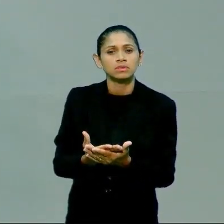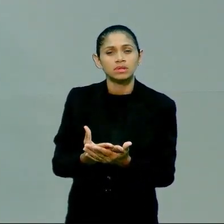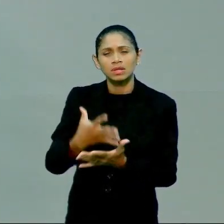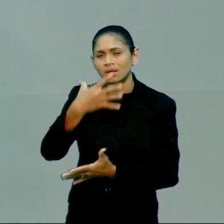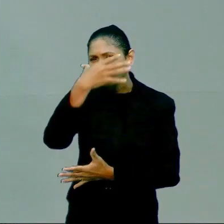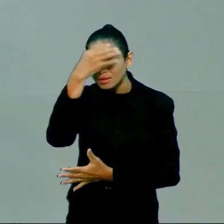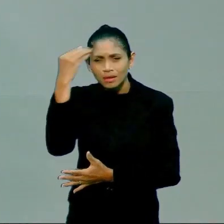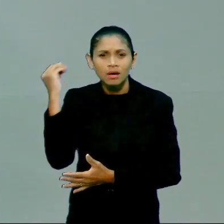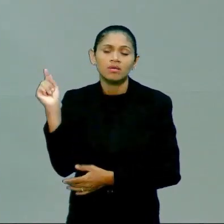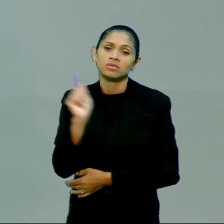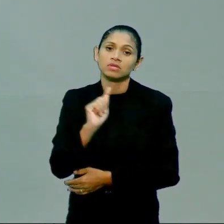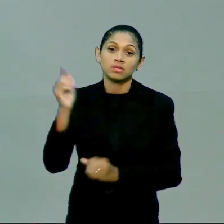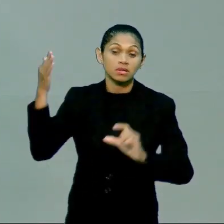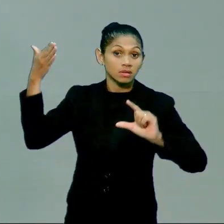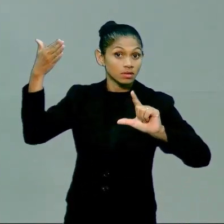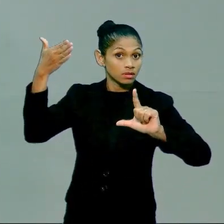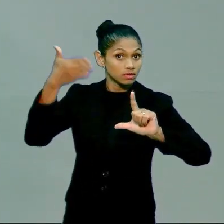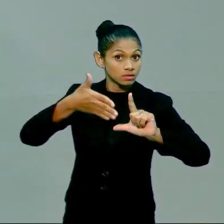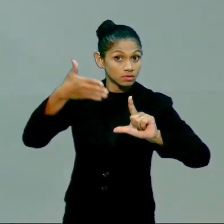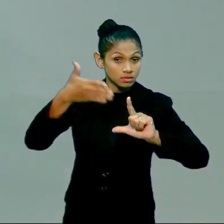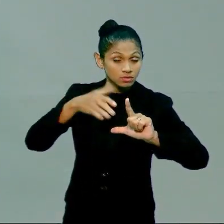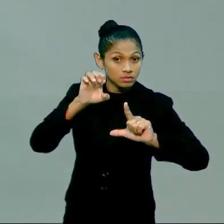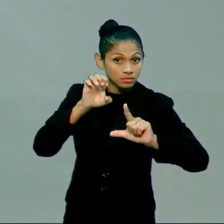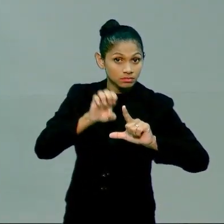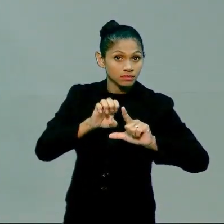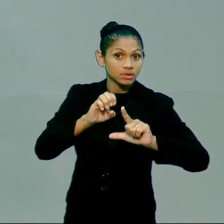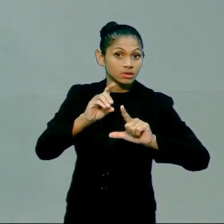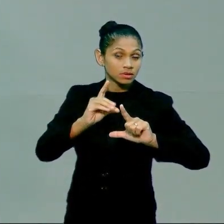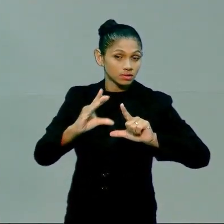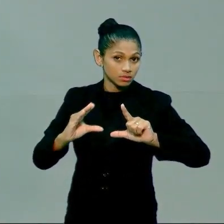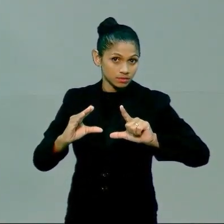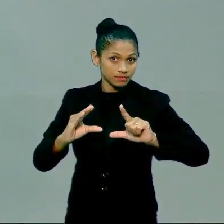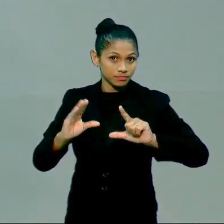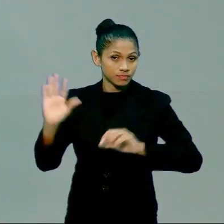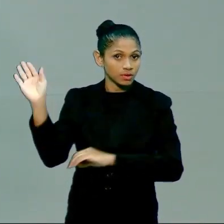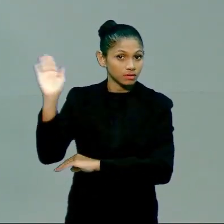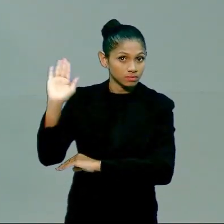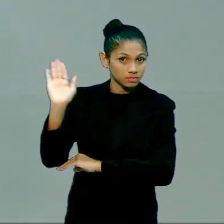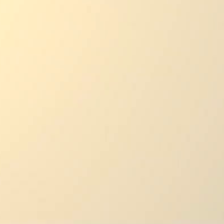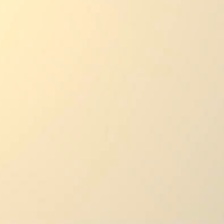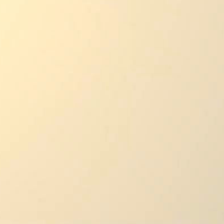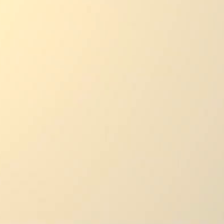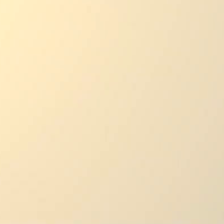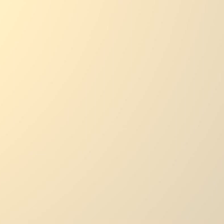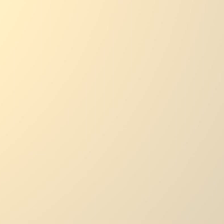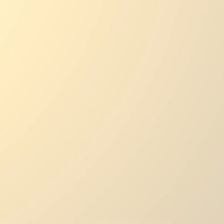esqueçam sempre de acessar a nossa plataforma Eduque. Adiós!